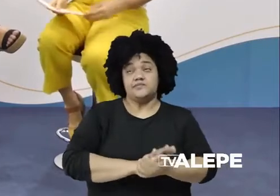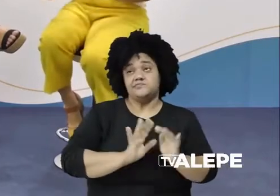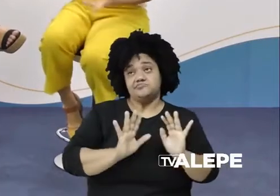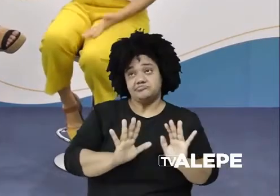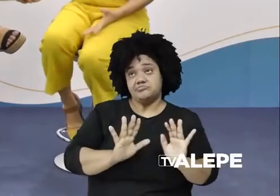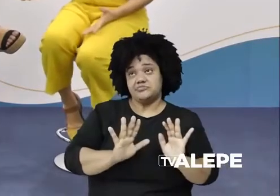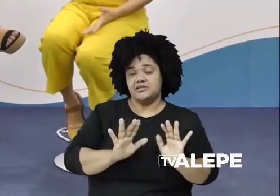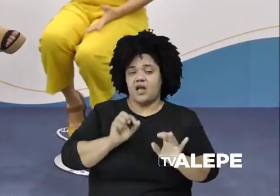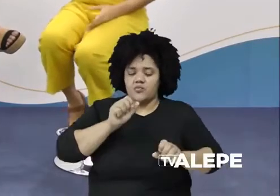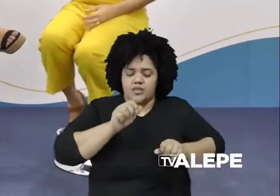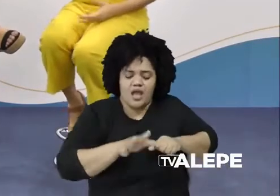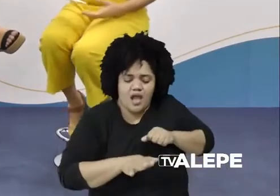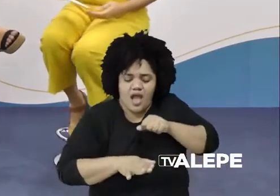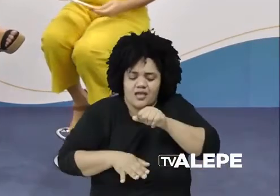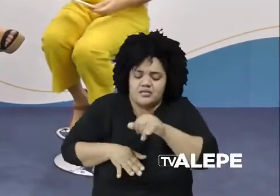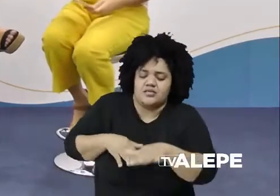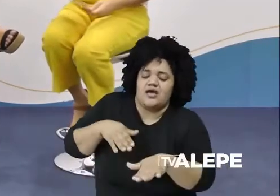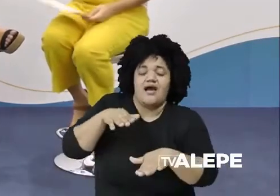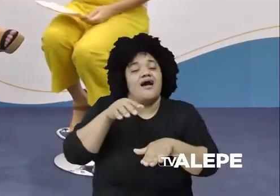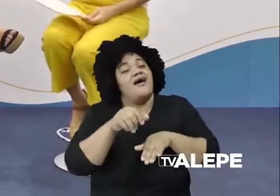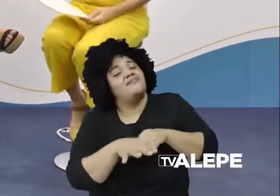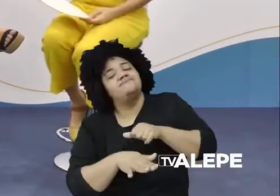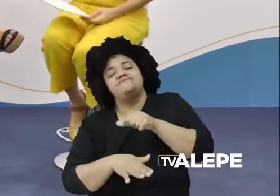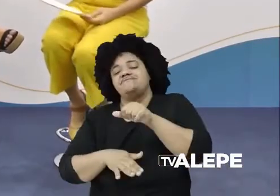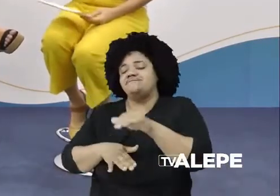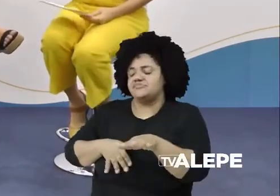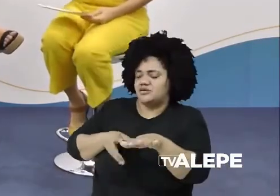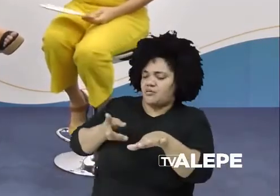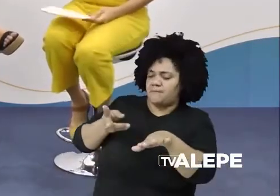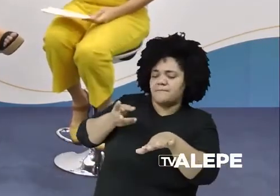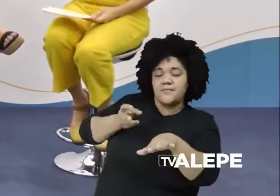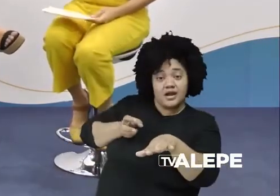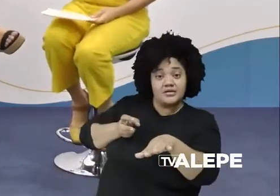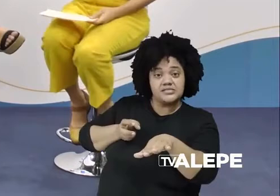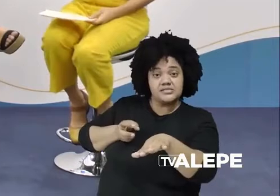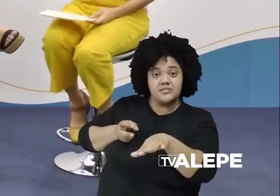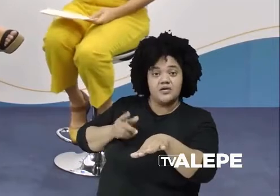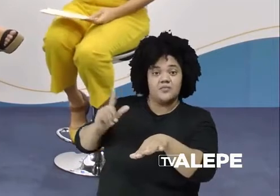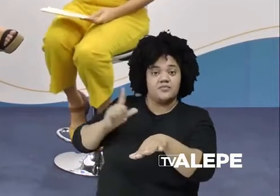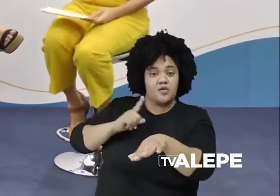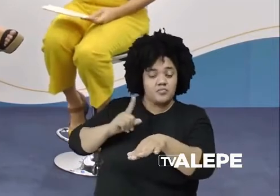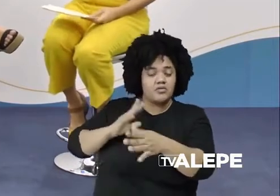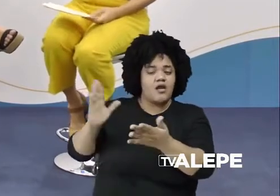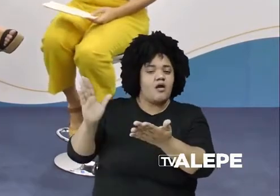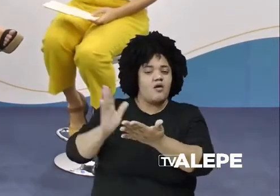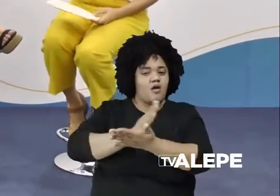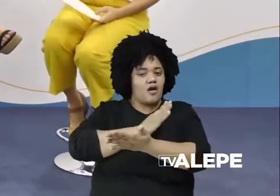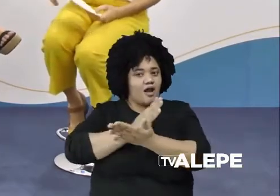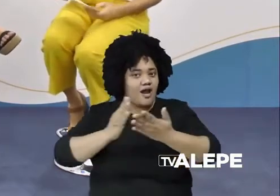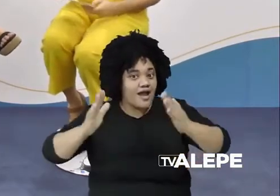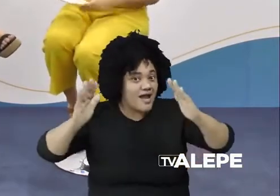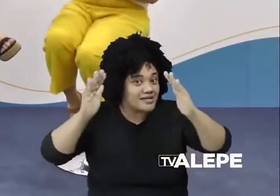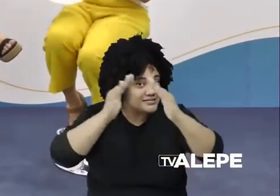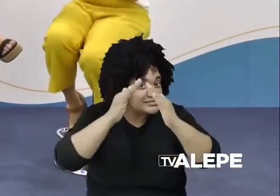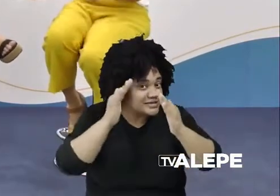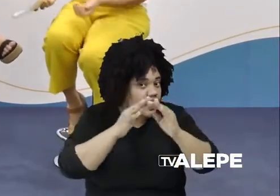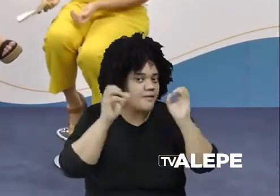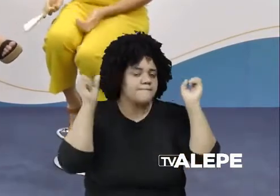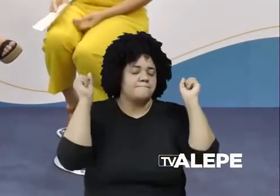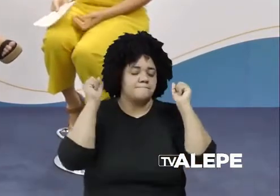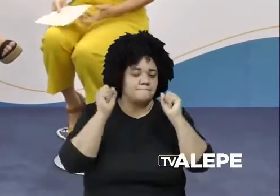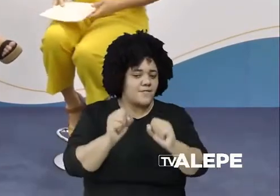no engatinhar dele, né? Vocês observam que há alguma situação em casa que possa